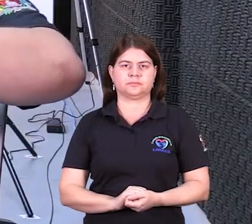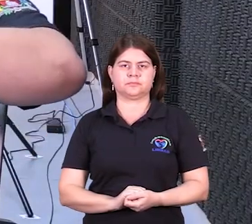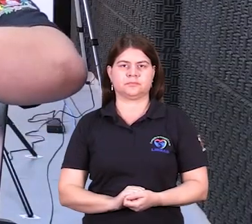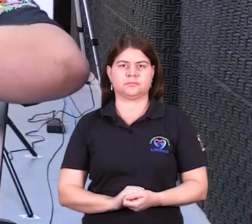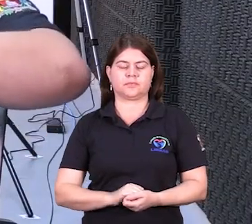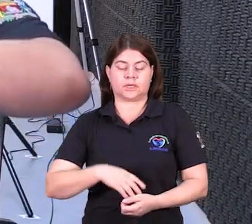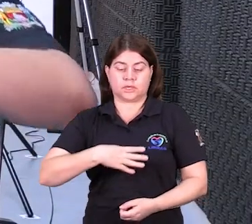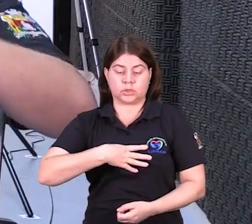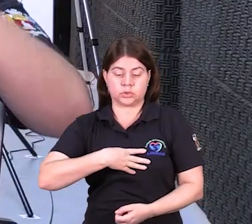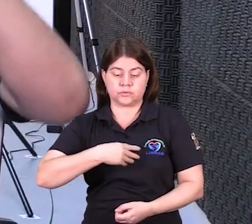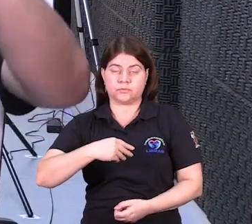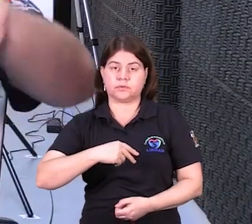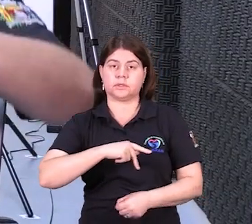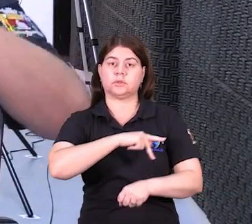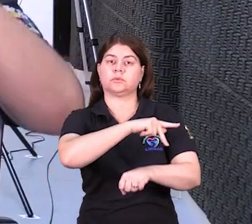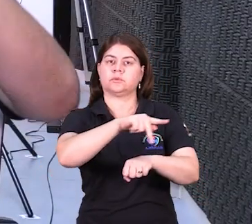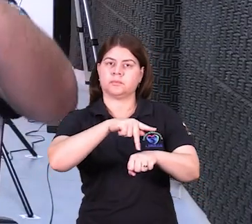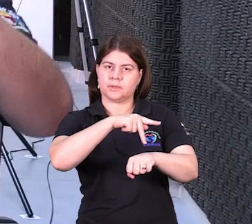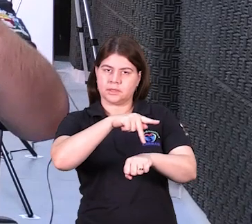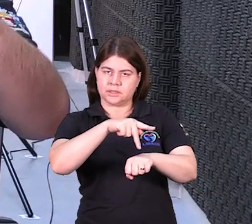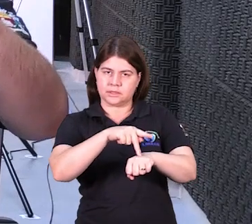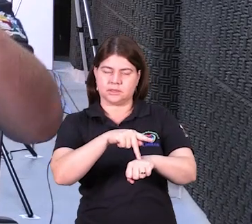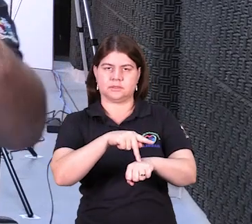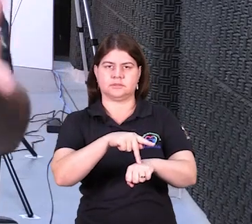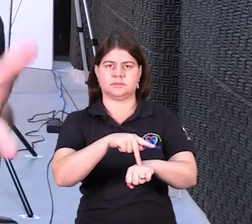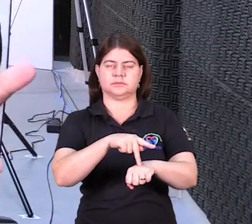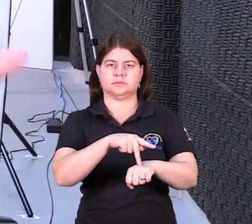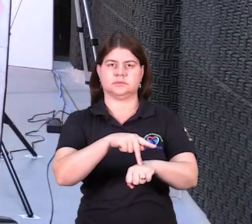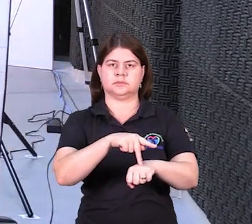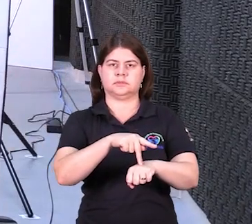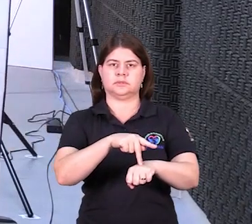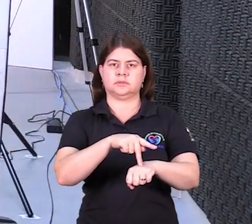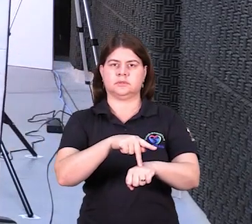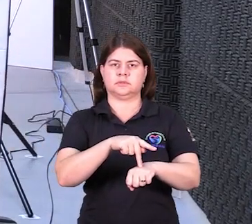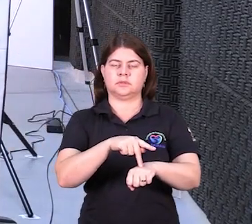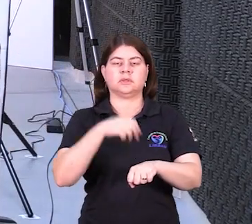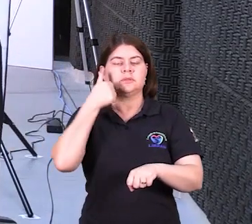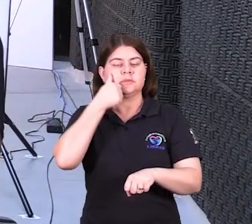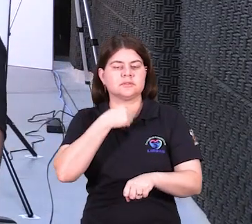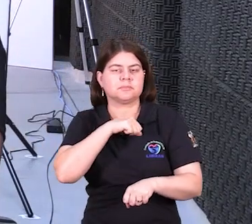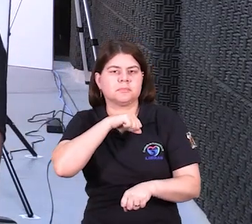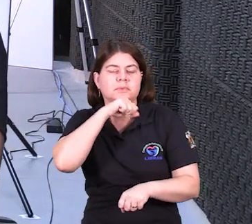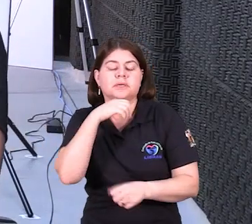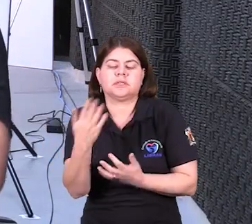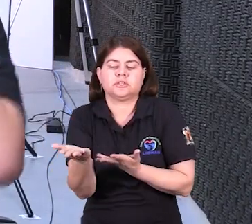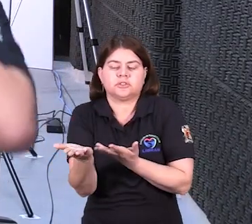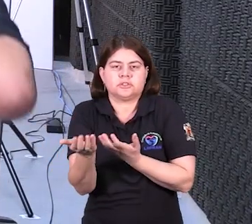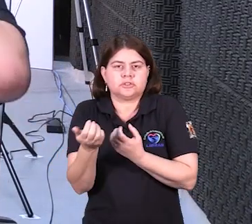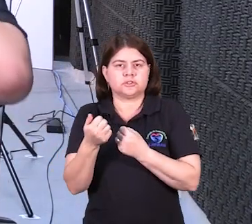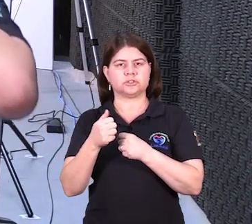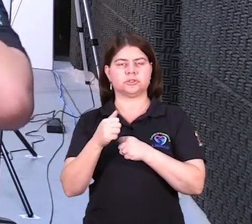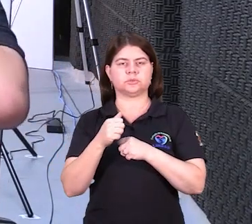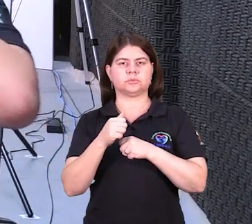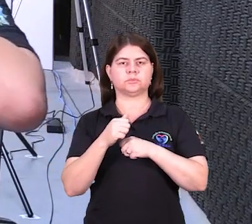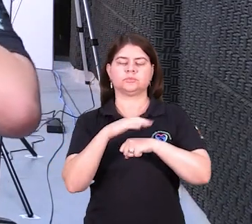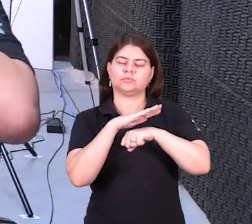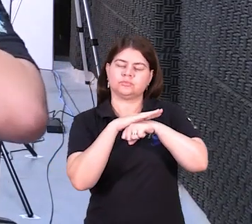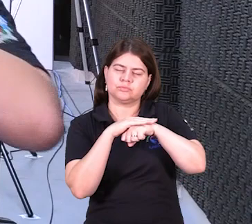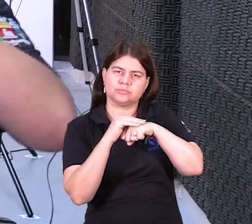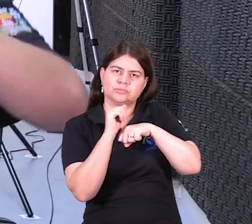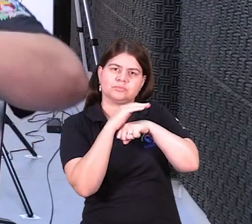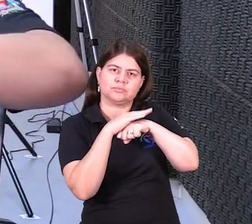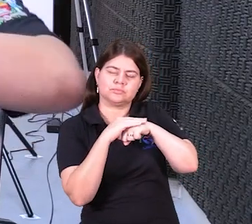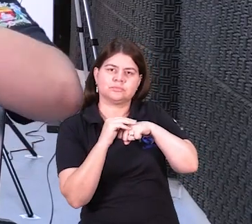Dos filhos deste solo, país povo, és mãe gentil, acolhido.